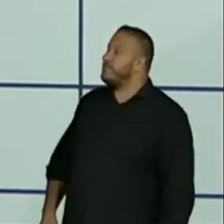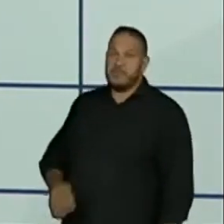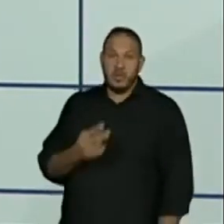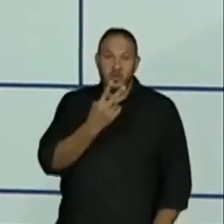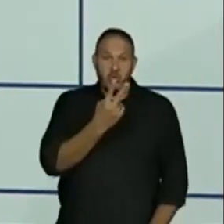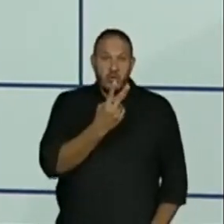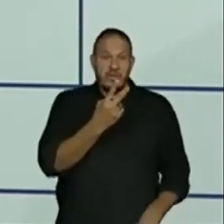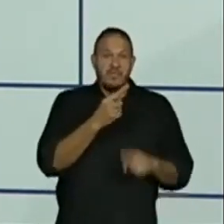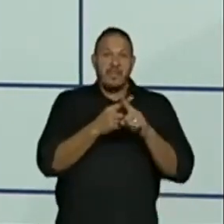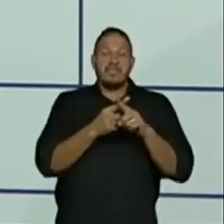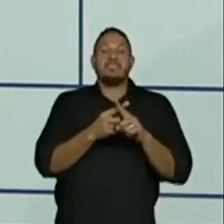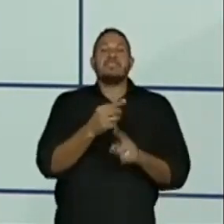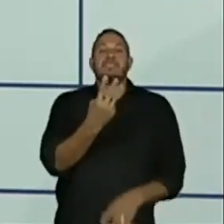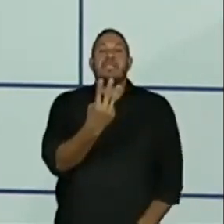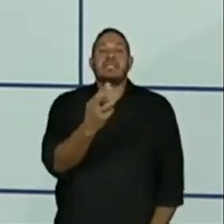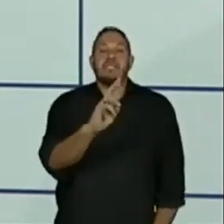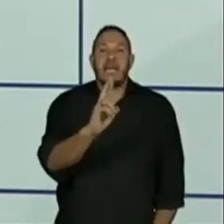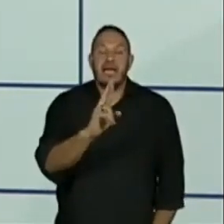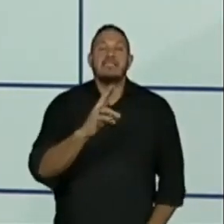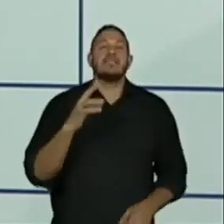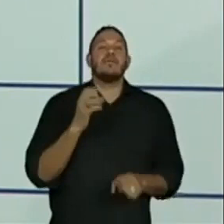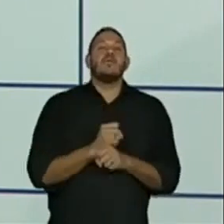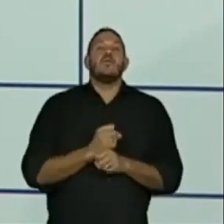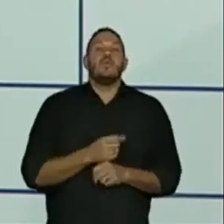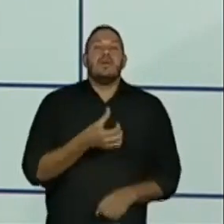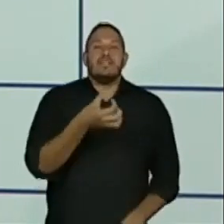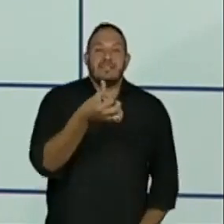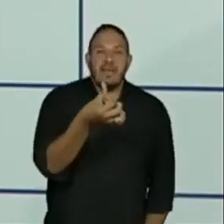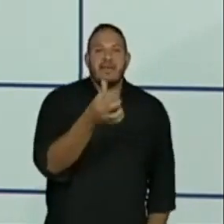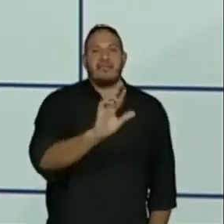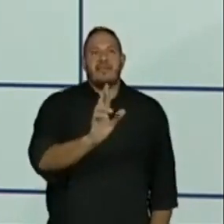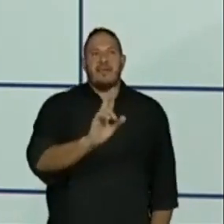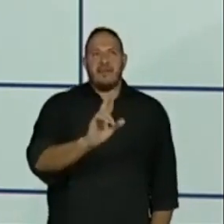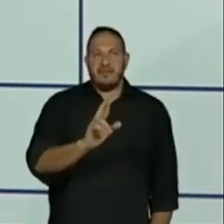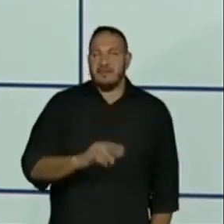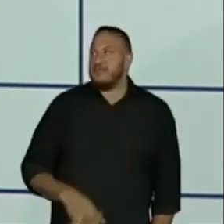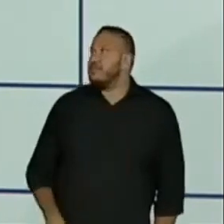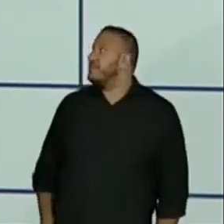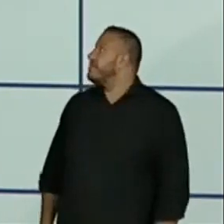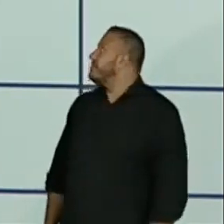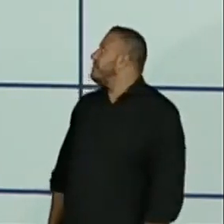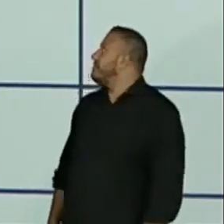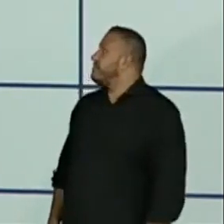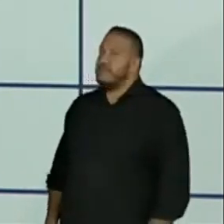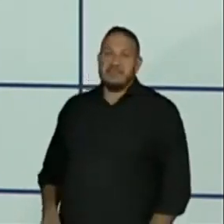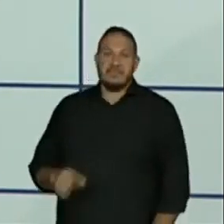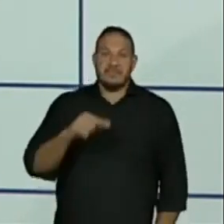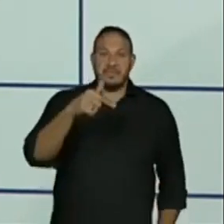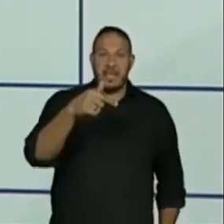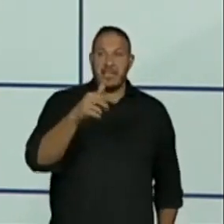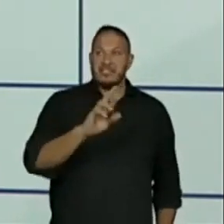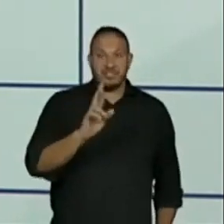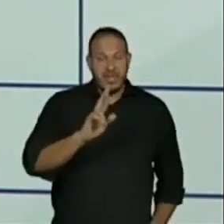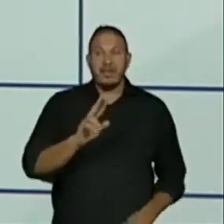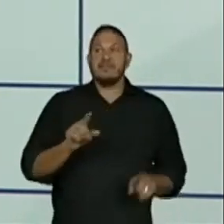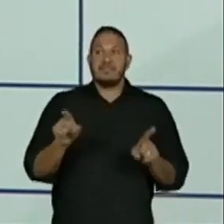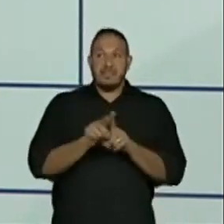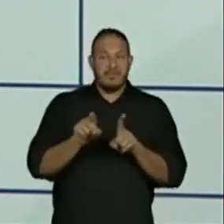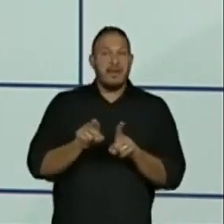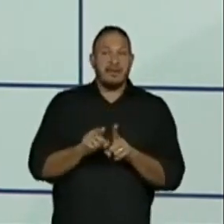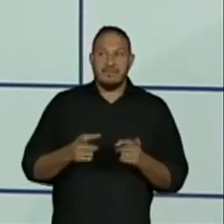2 vezes 3 reais, 6 reais. Mais 1, que é proveniente aí do lado direito, 7 reais também.